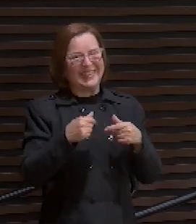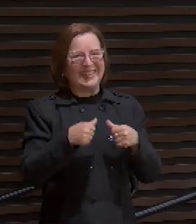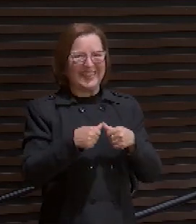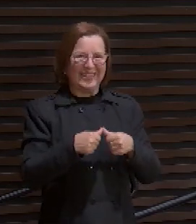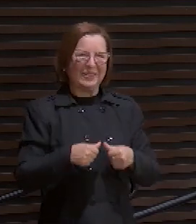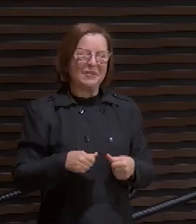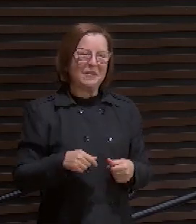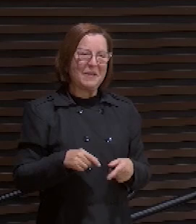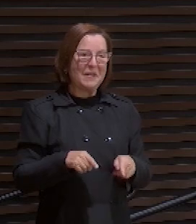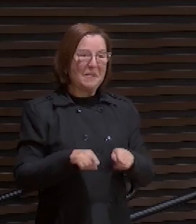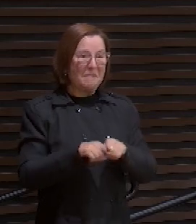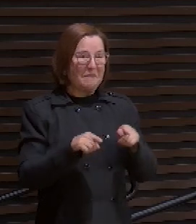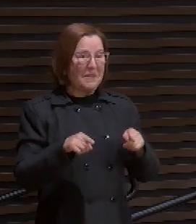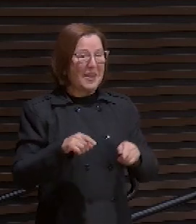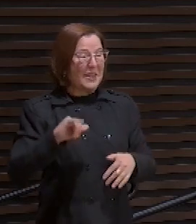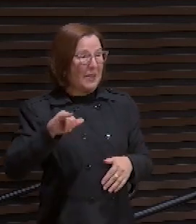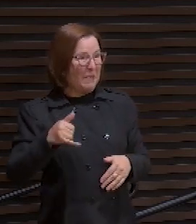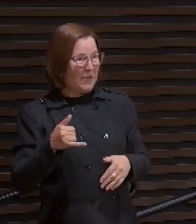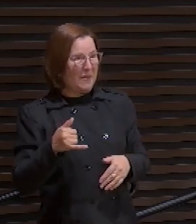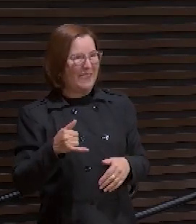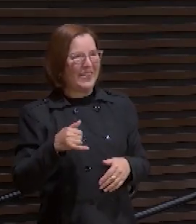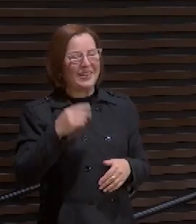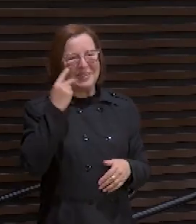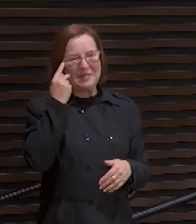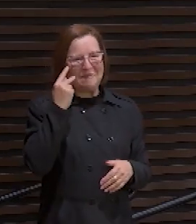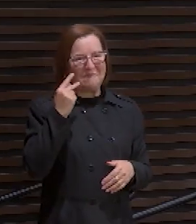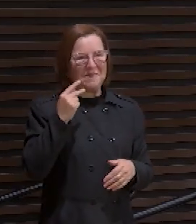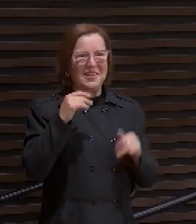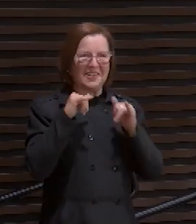dar porque são coisas... Fica ali...